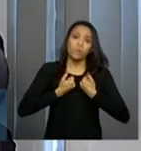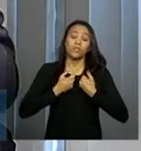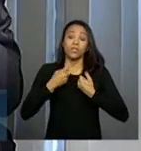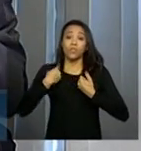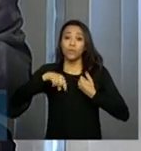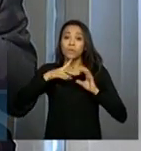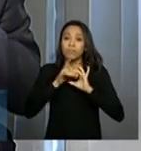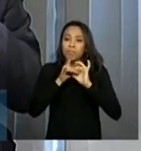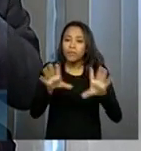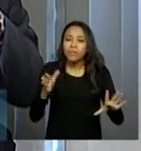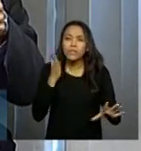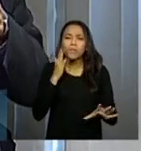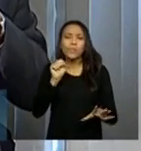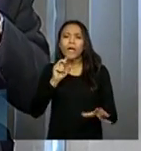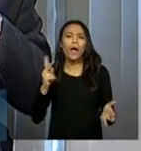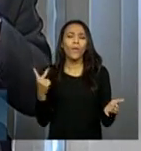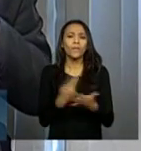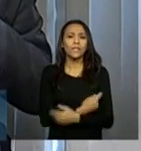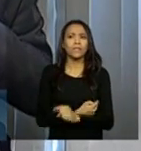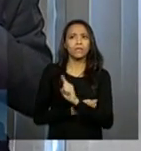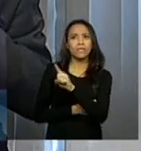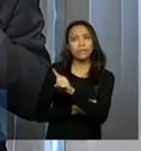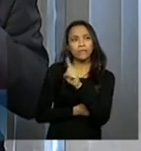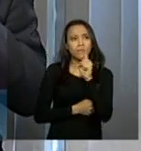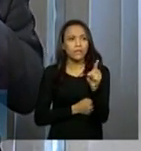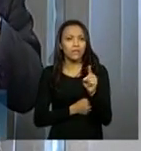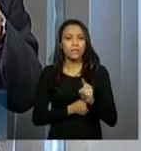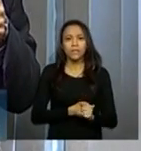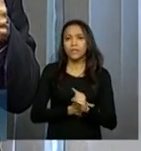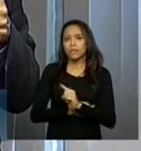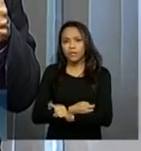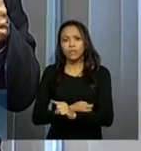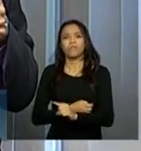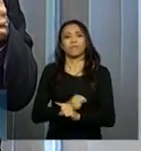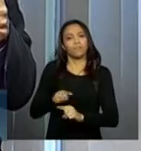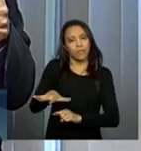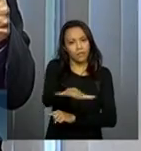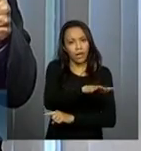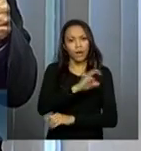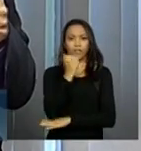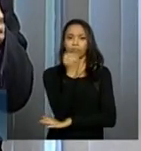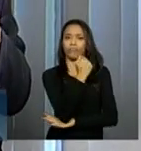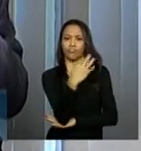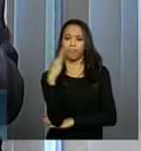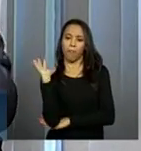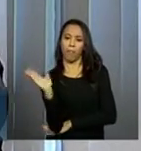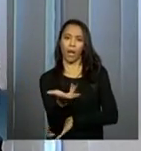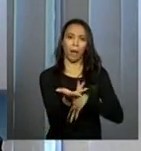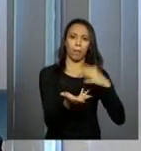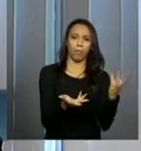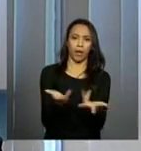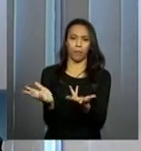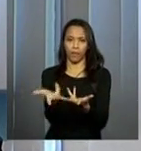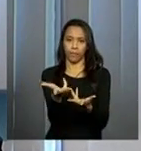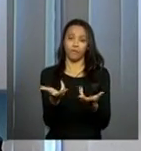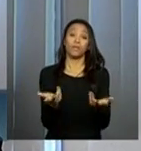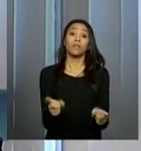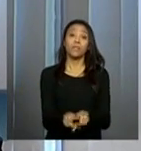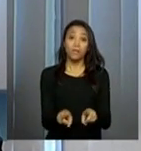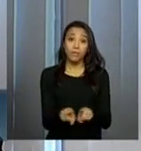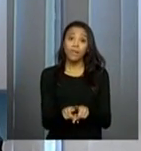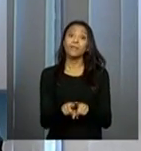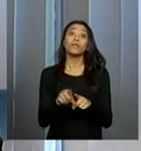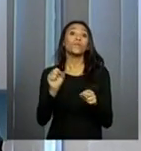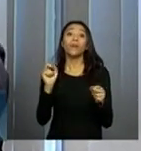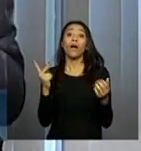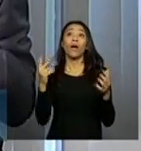segmento desse território, com grande precisão, o que está acontecendo. E mais, com a dinâmica temporal incluída.